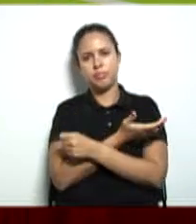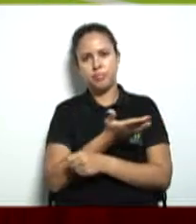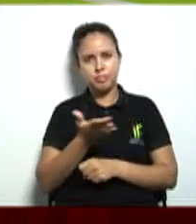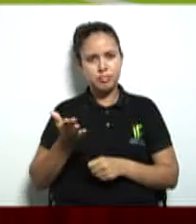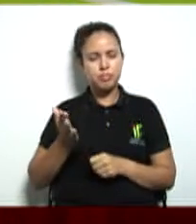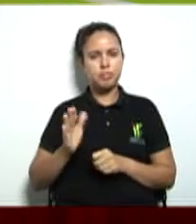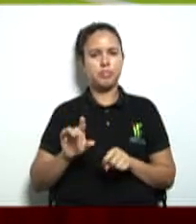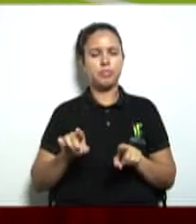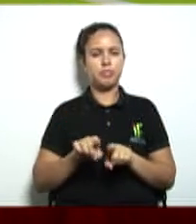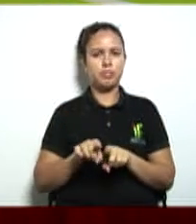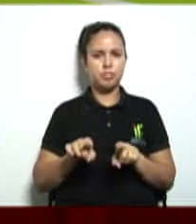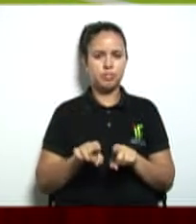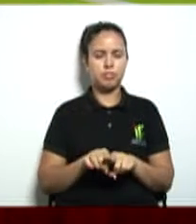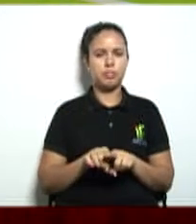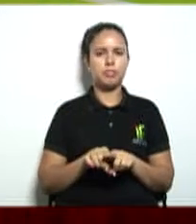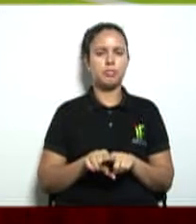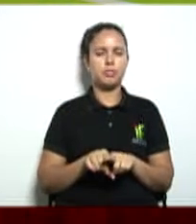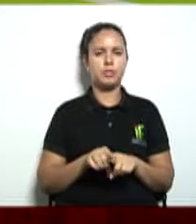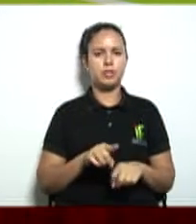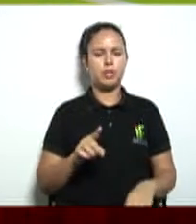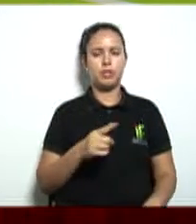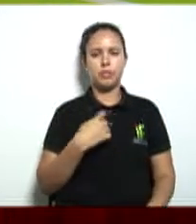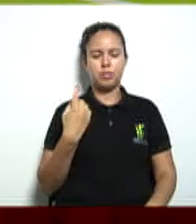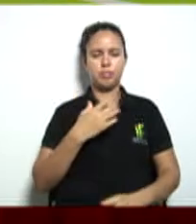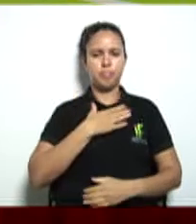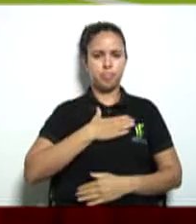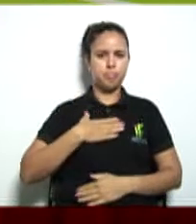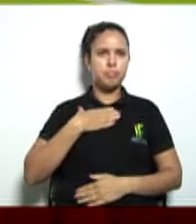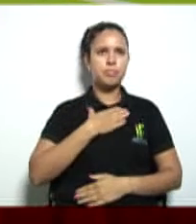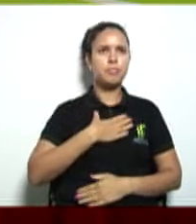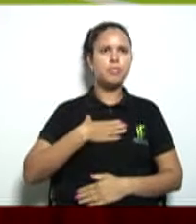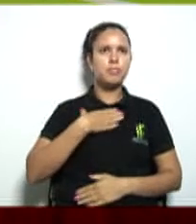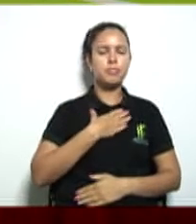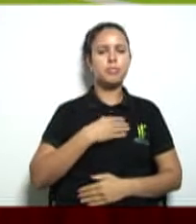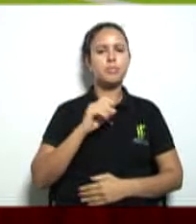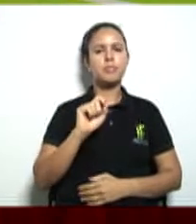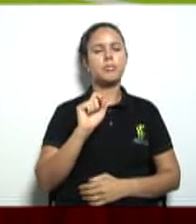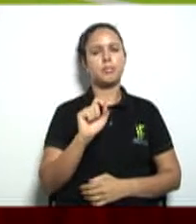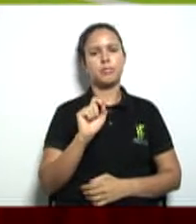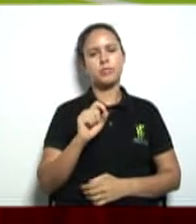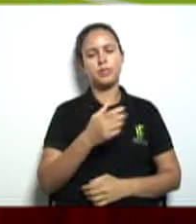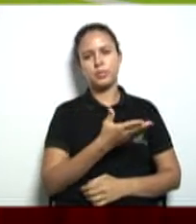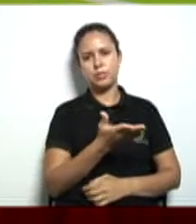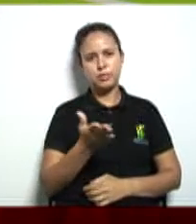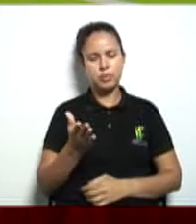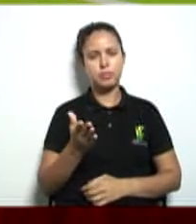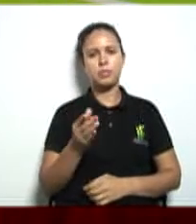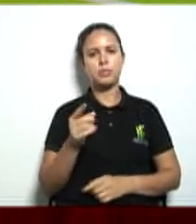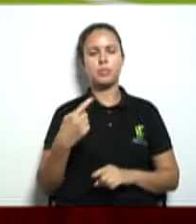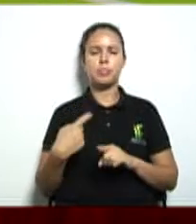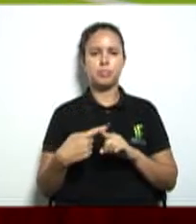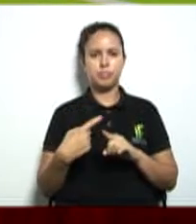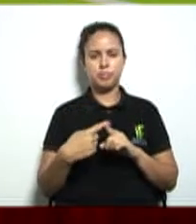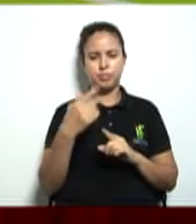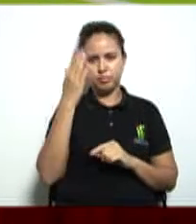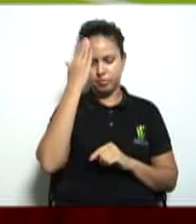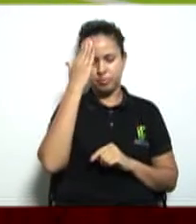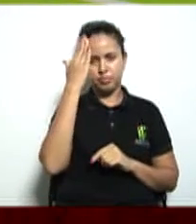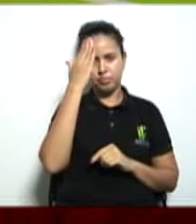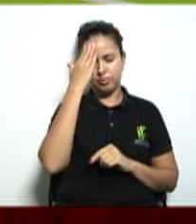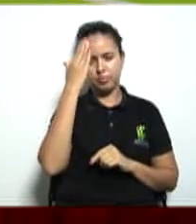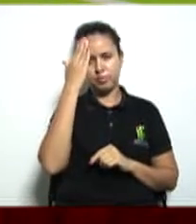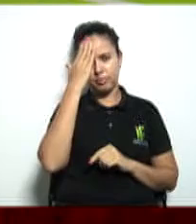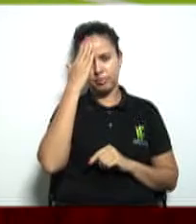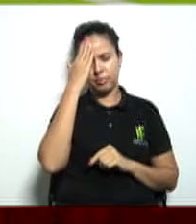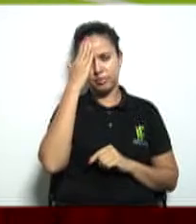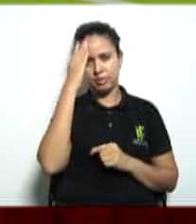que nós ficamos muito satisfeitas, né, com essa interação, com essa participação, porque nós realmente precisamos saber,